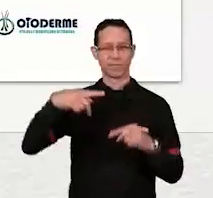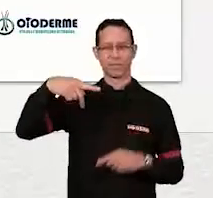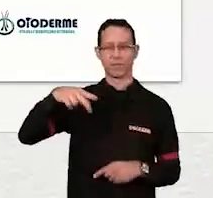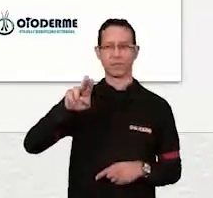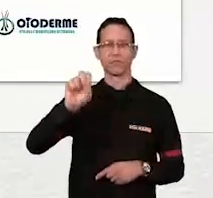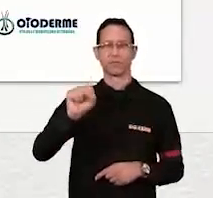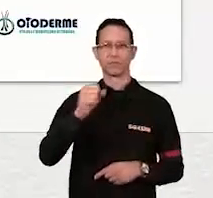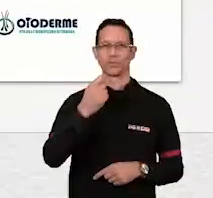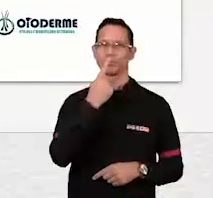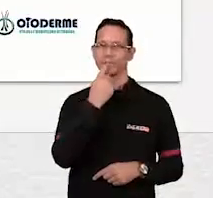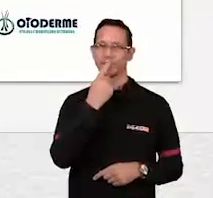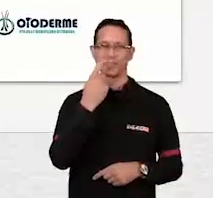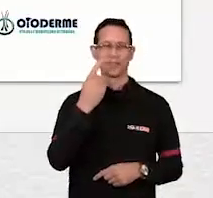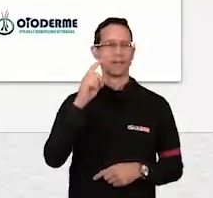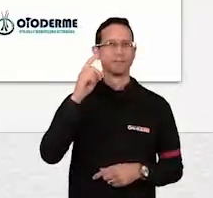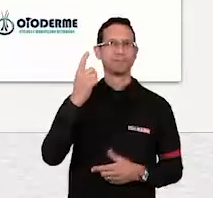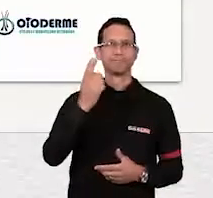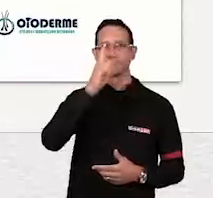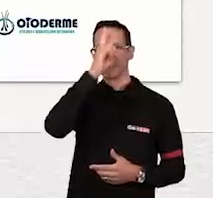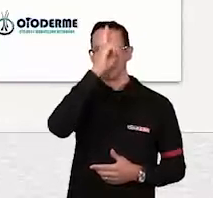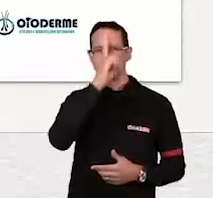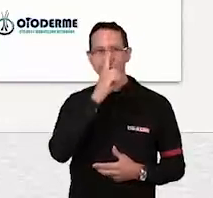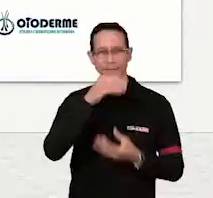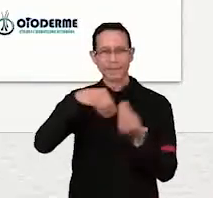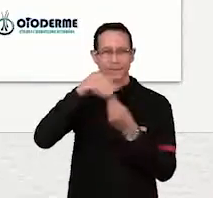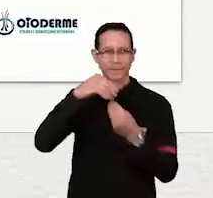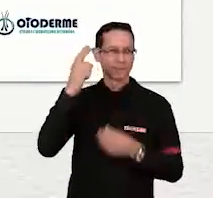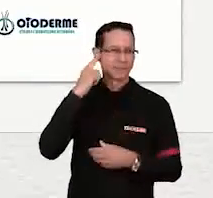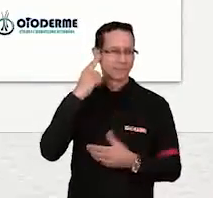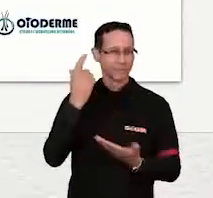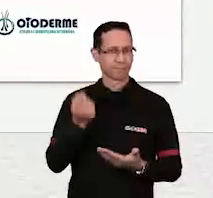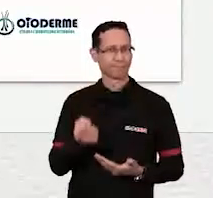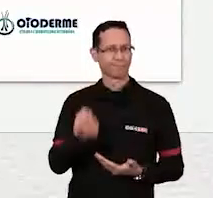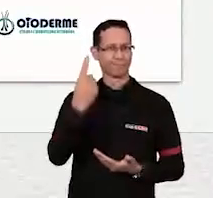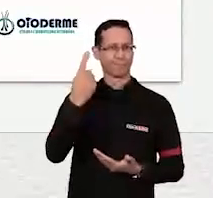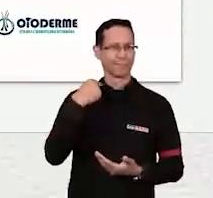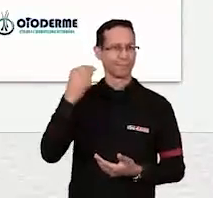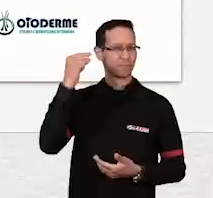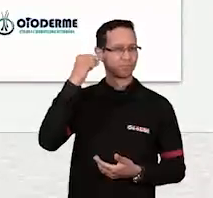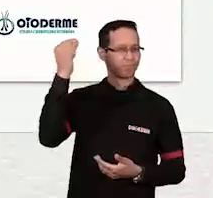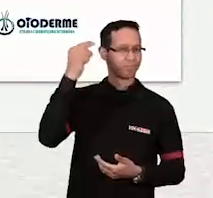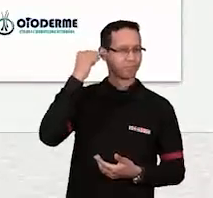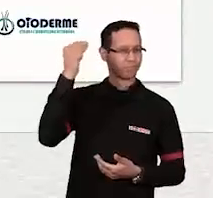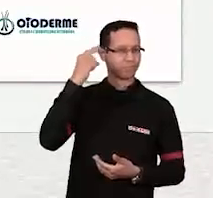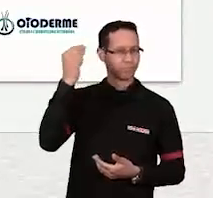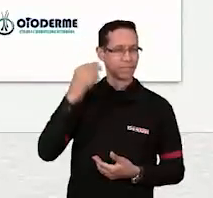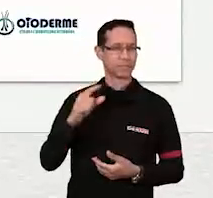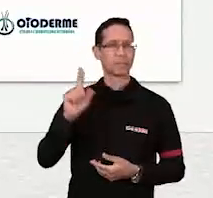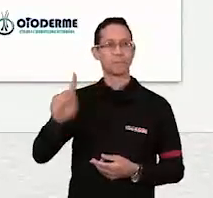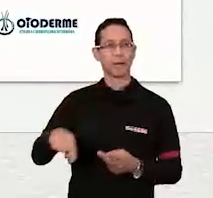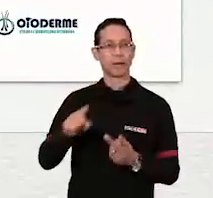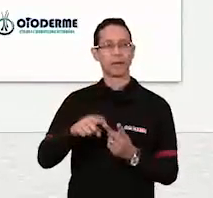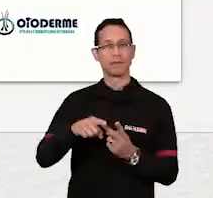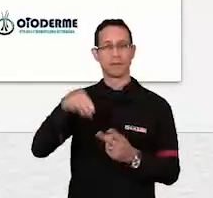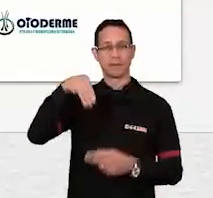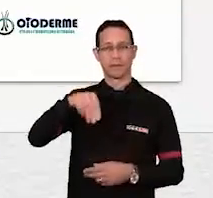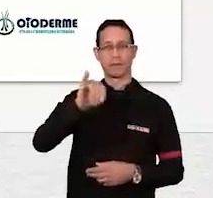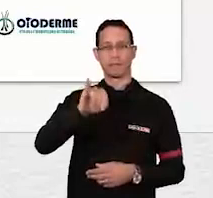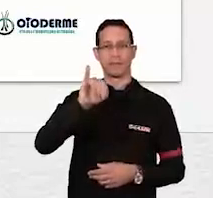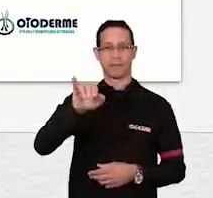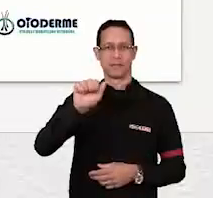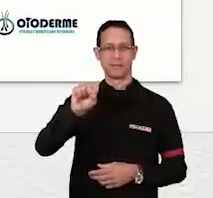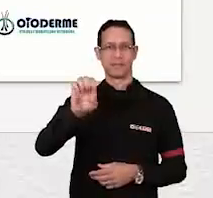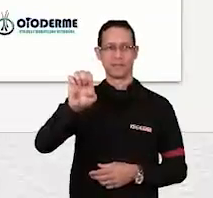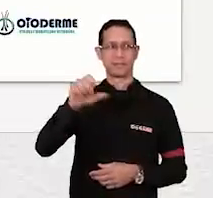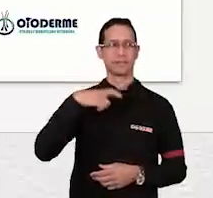O corpo estranho, né, que a miíase não deixa de funcionar como um corpo estranho, e depois da miíase, que fica ótimo, você tira a miíase,